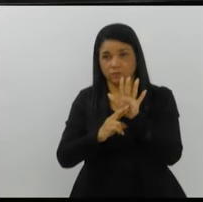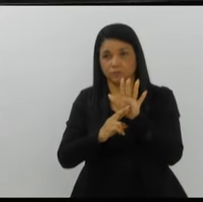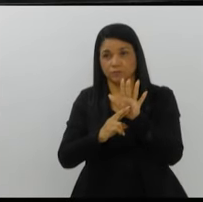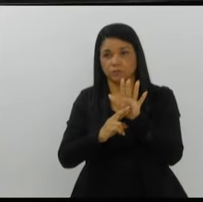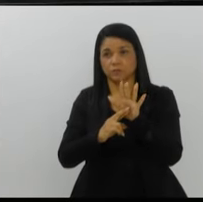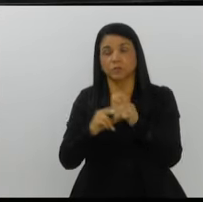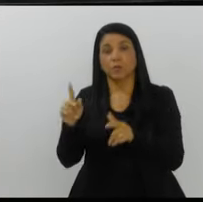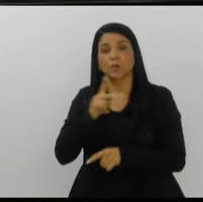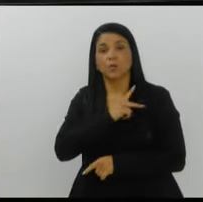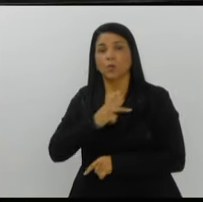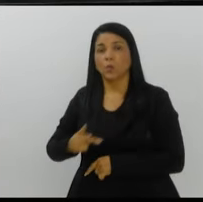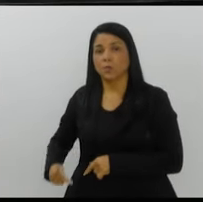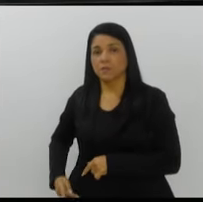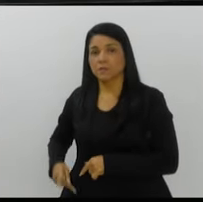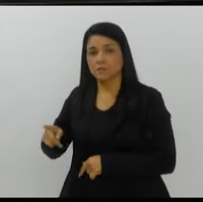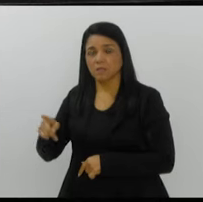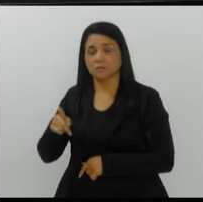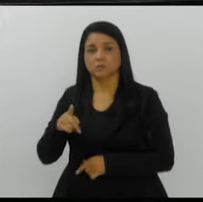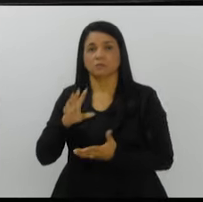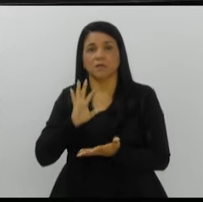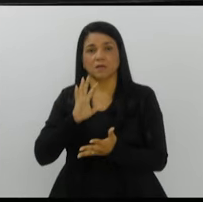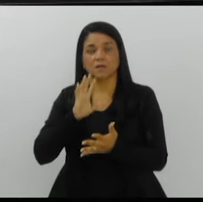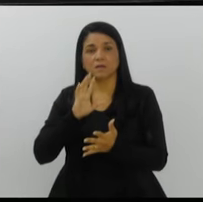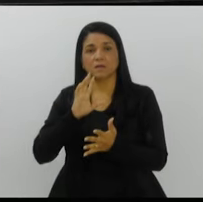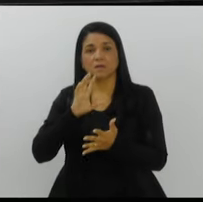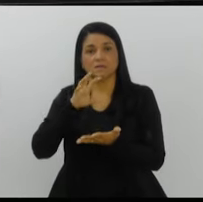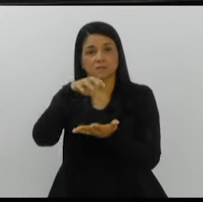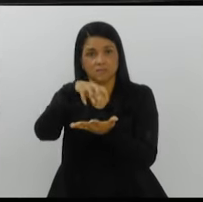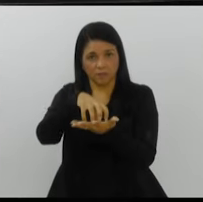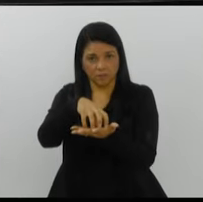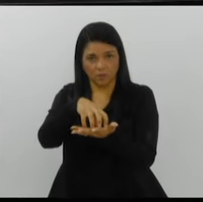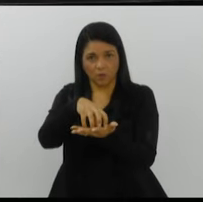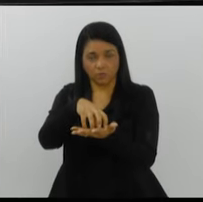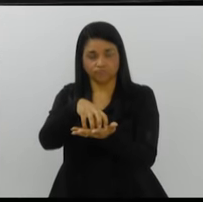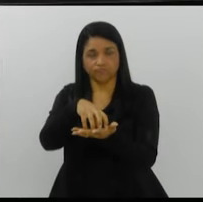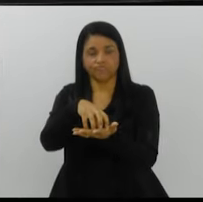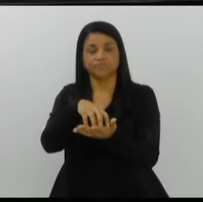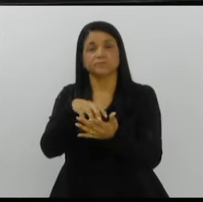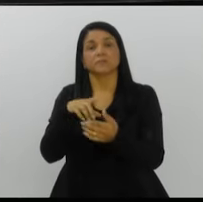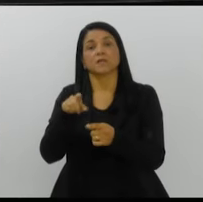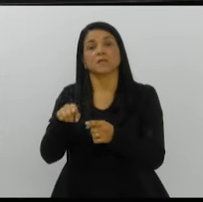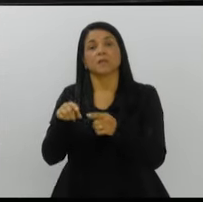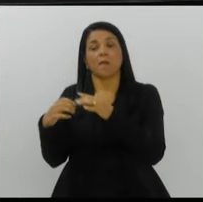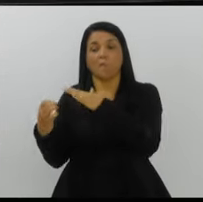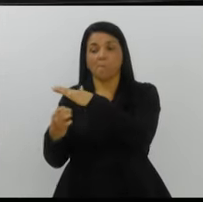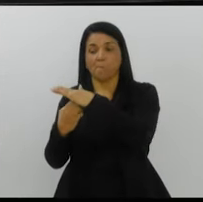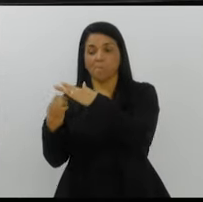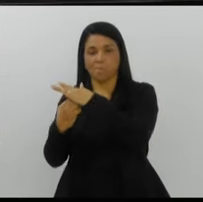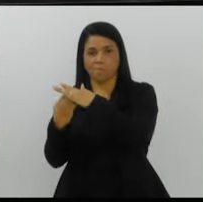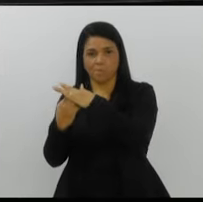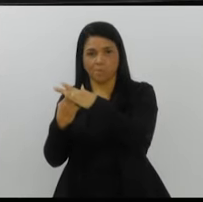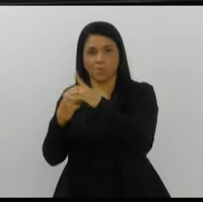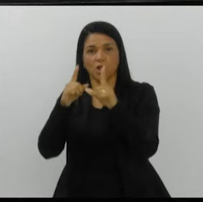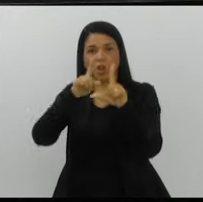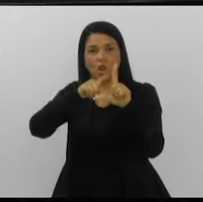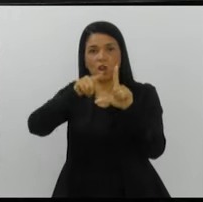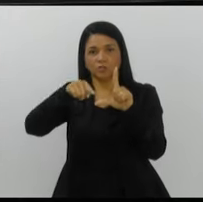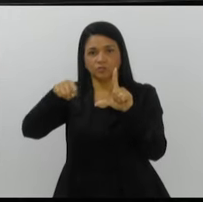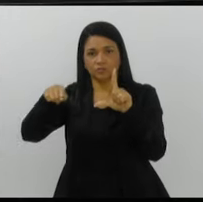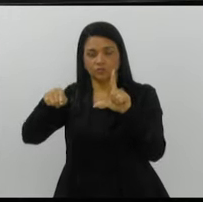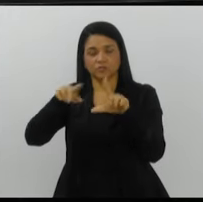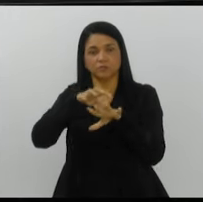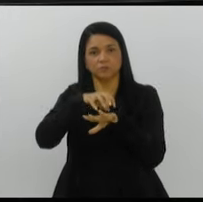o presidente da Central, que é a empresa que cuida exatamente da logística de transporte